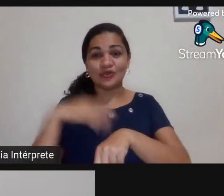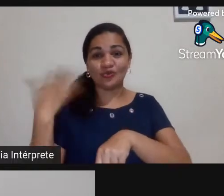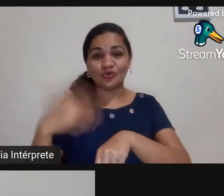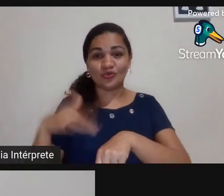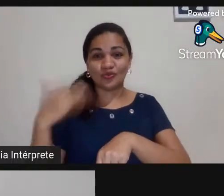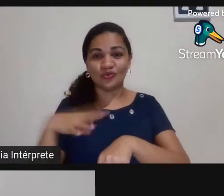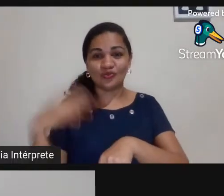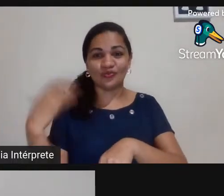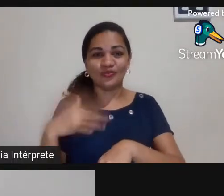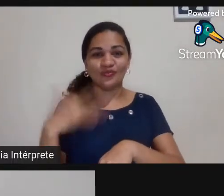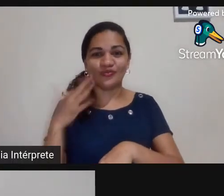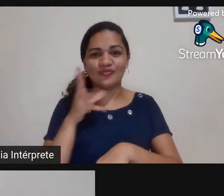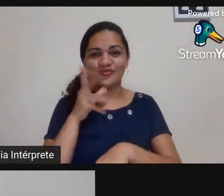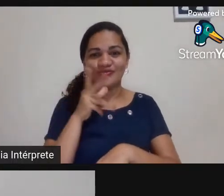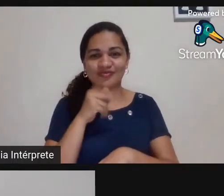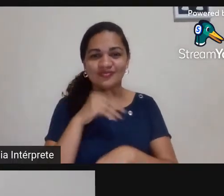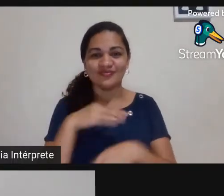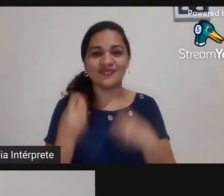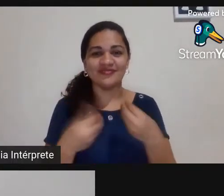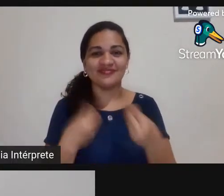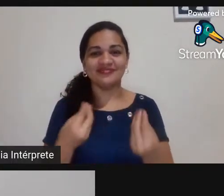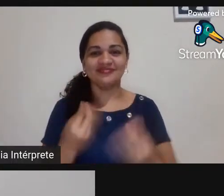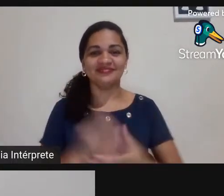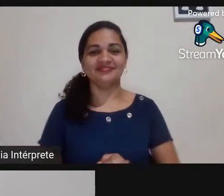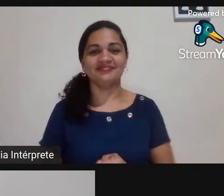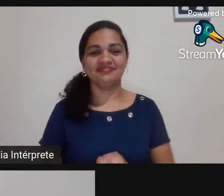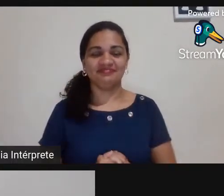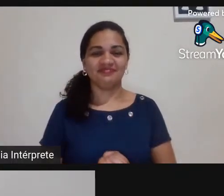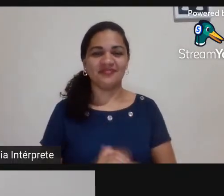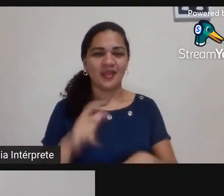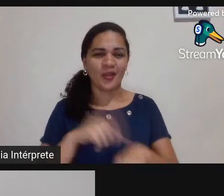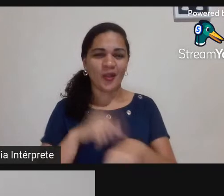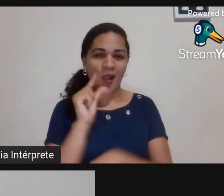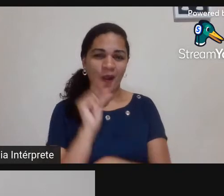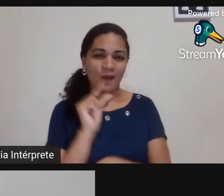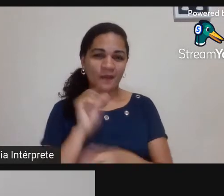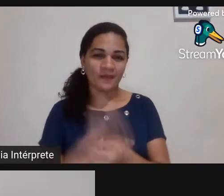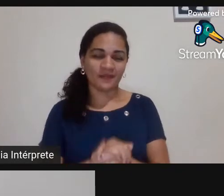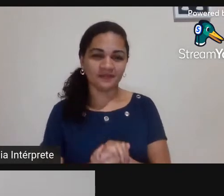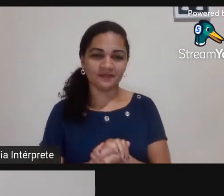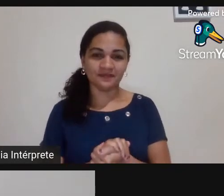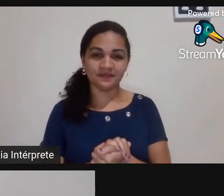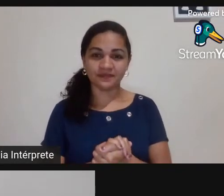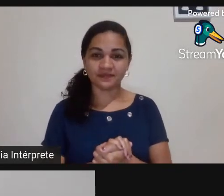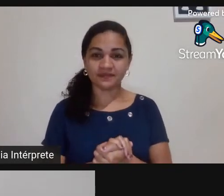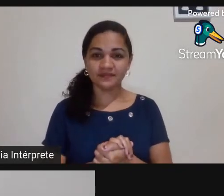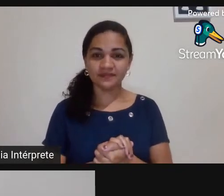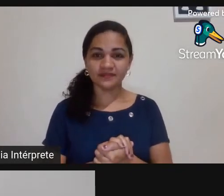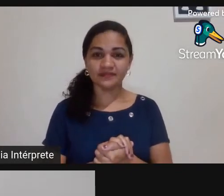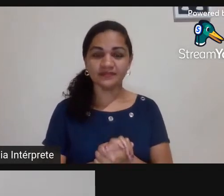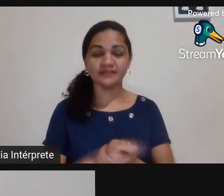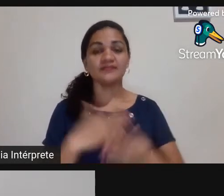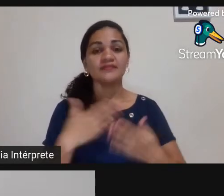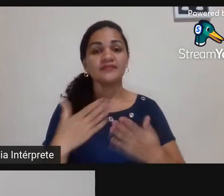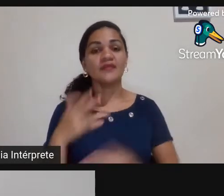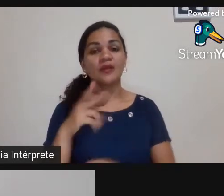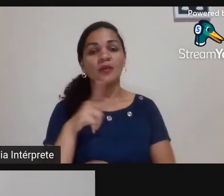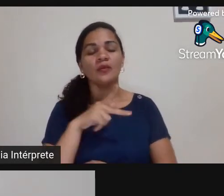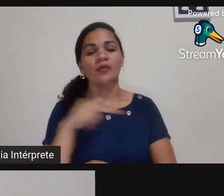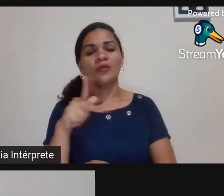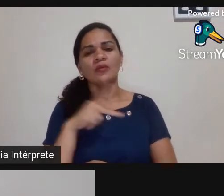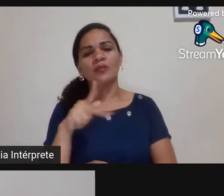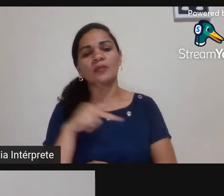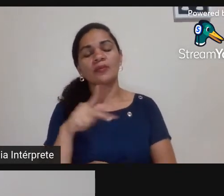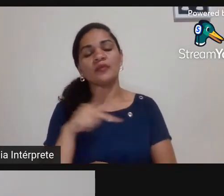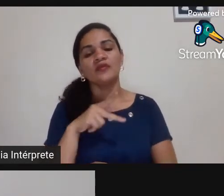pouco então agora você tranquilo tá certa é o professor eu não sei se o